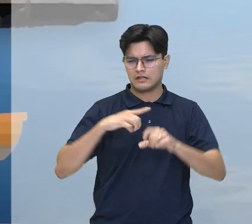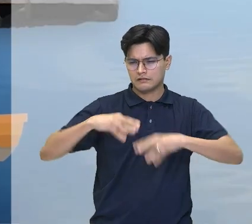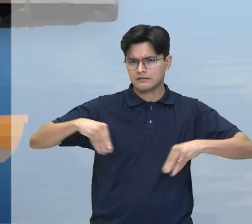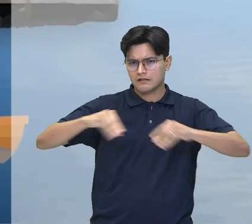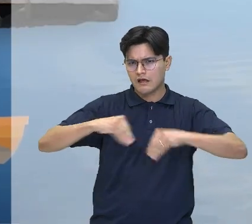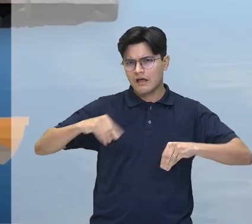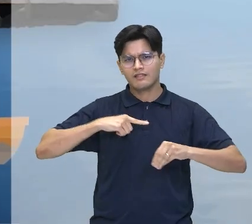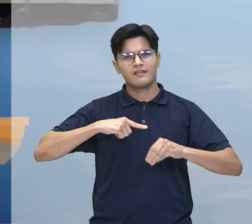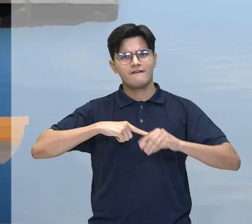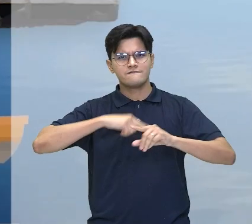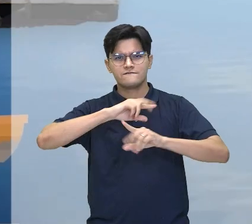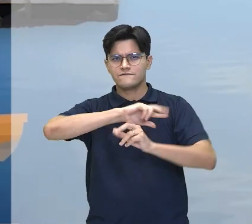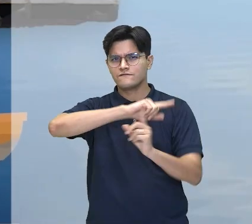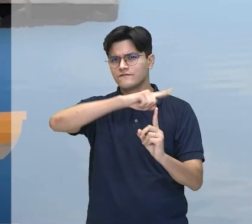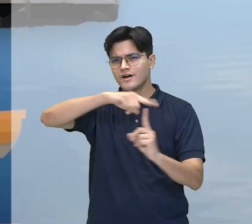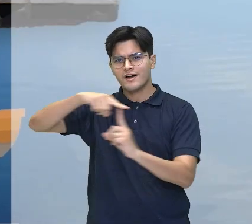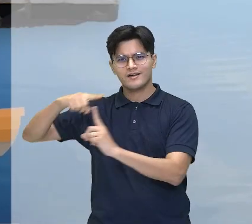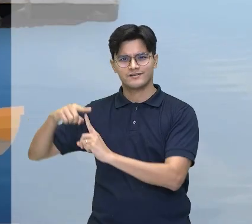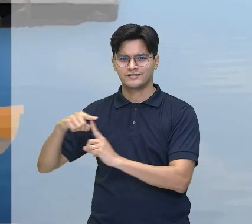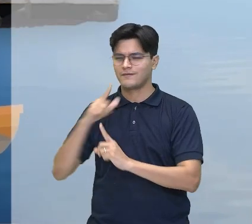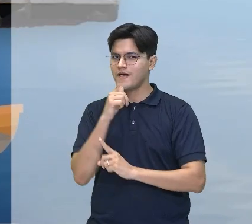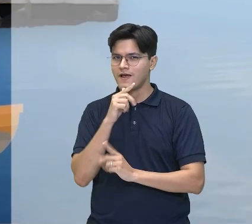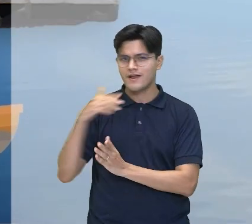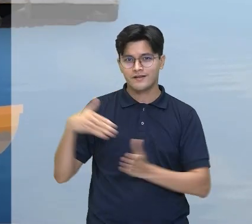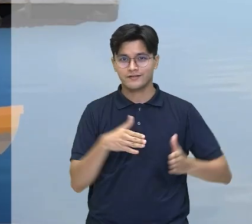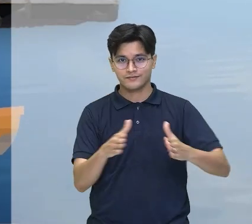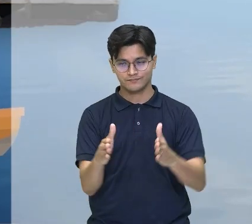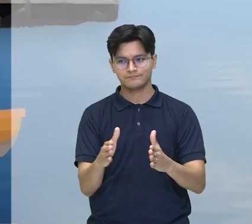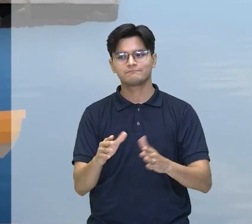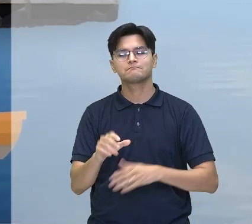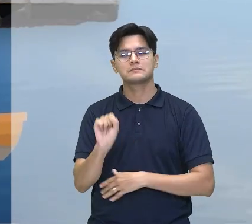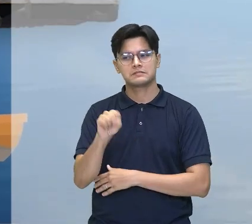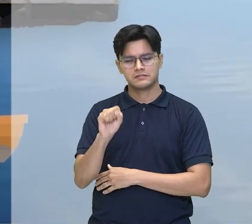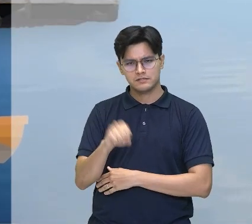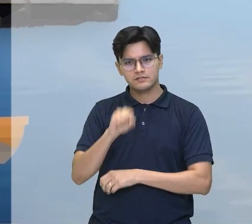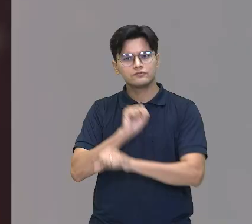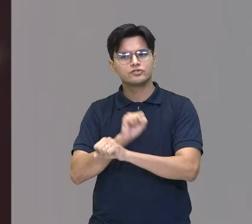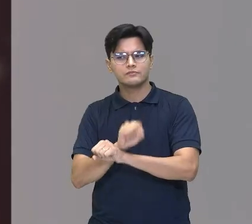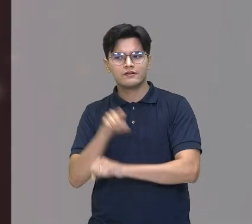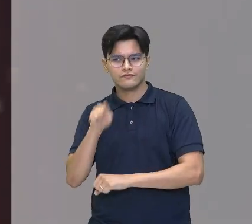nossa escola para continuarmos falando da hidrografia da Amazônia.